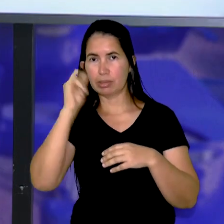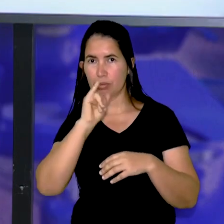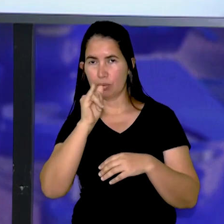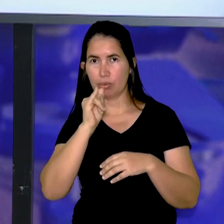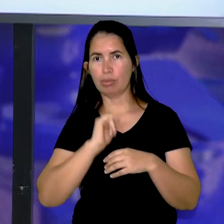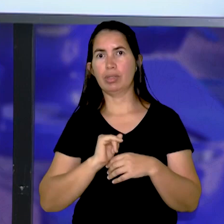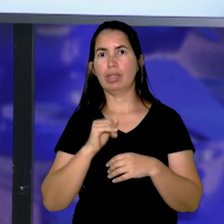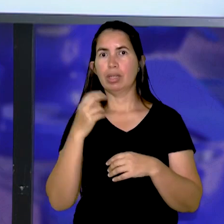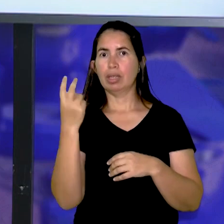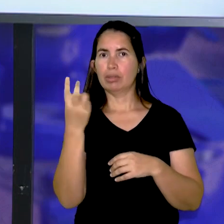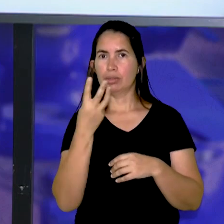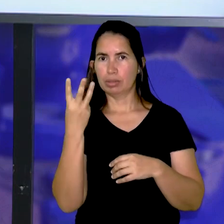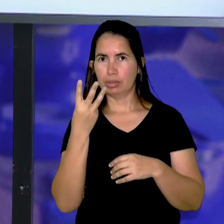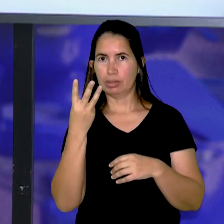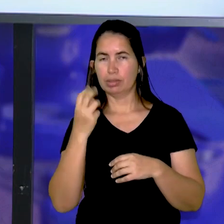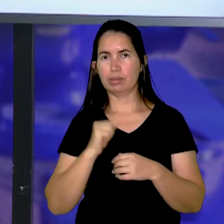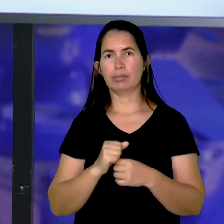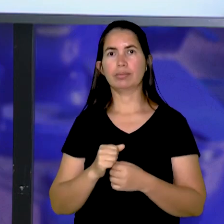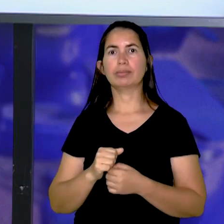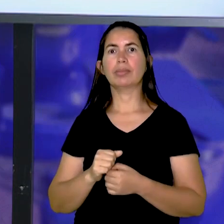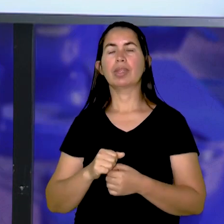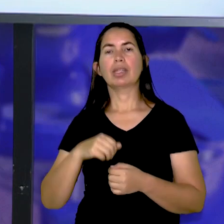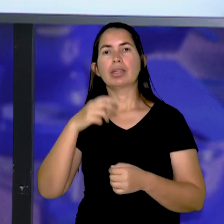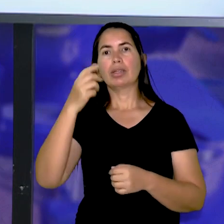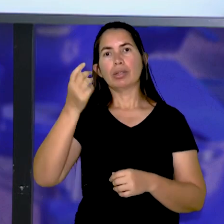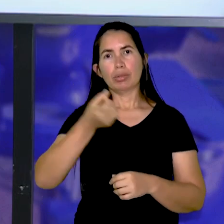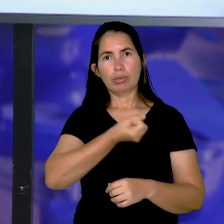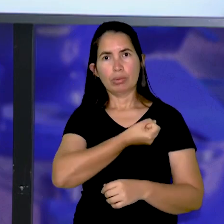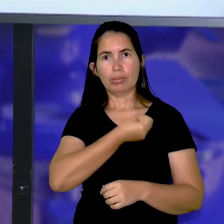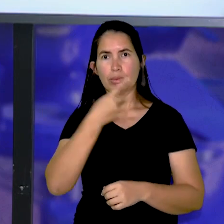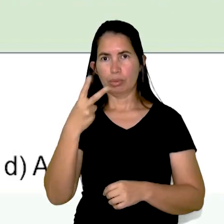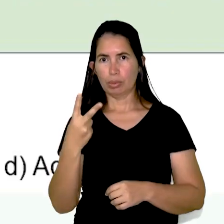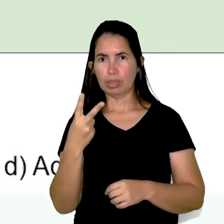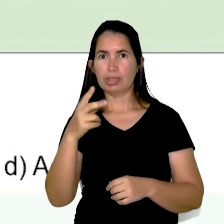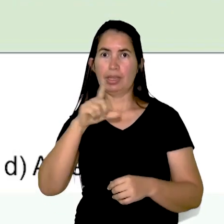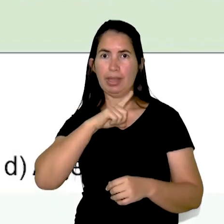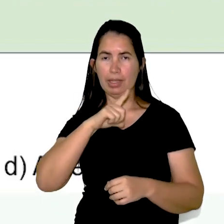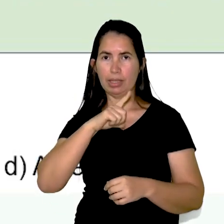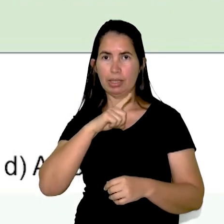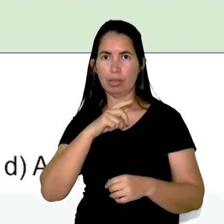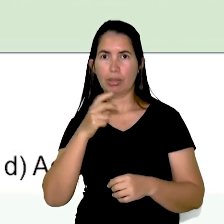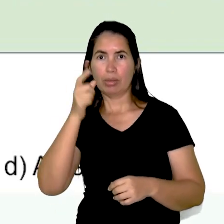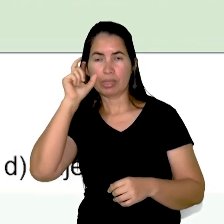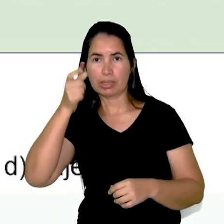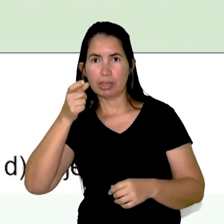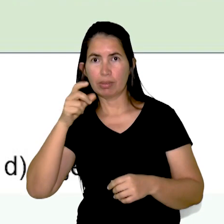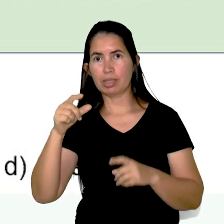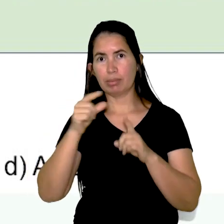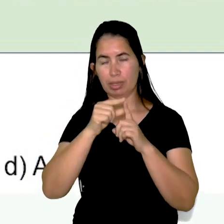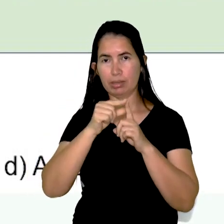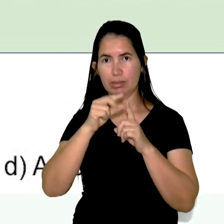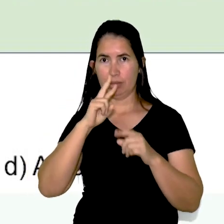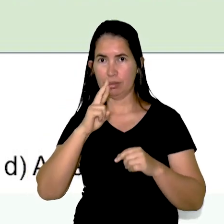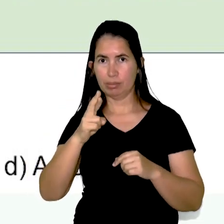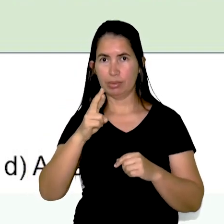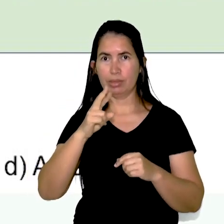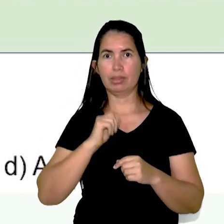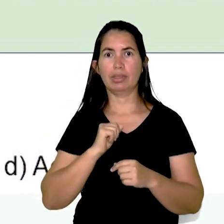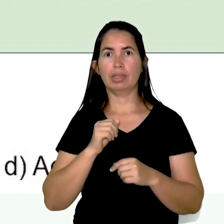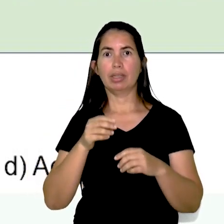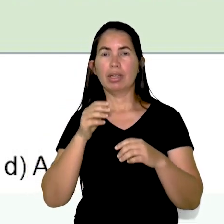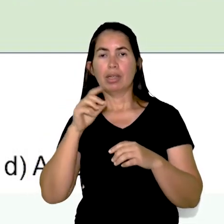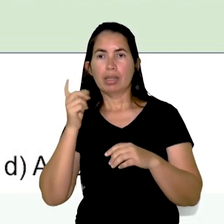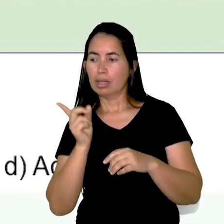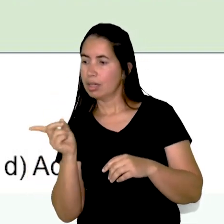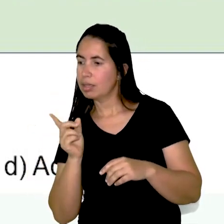adiante? No quesito 2 tem. Observe as palavras em destaque e responda. Ela